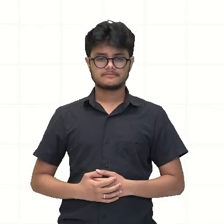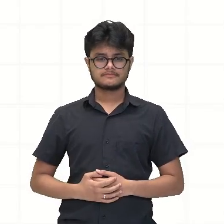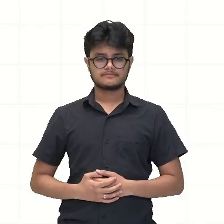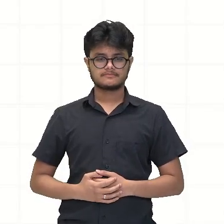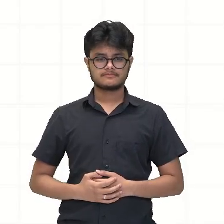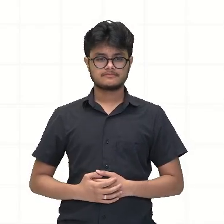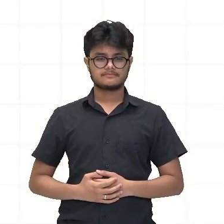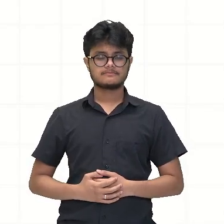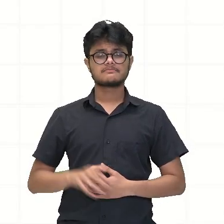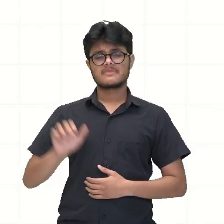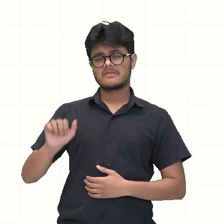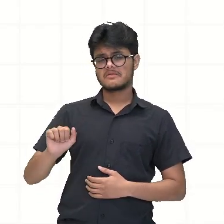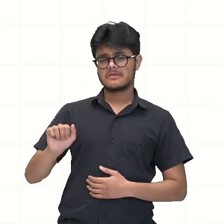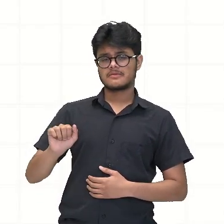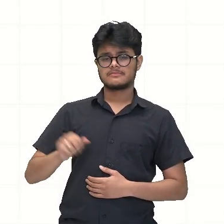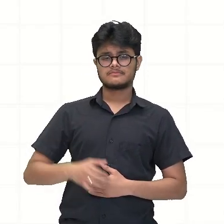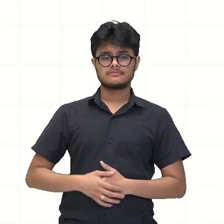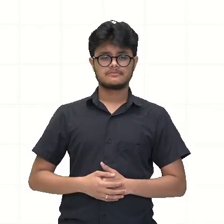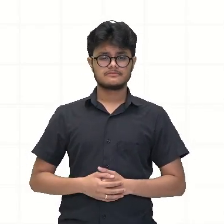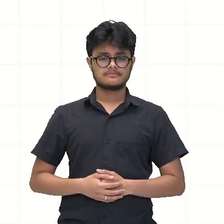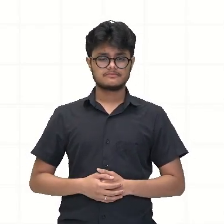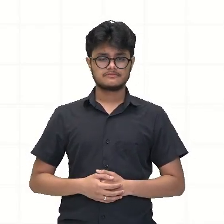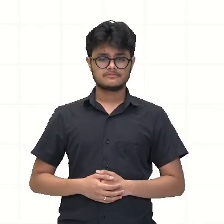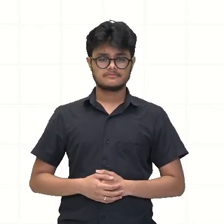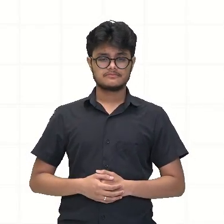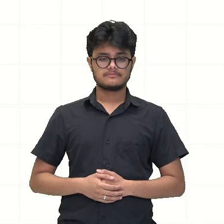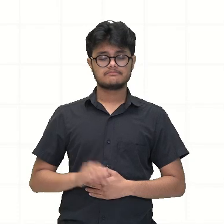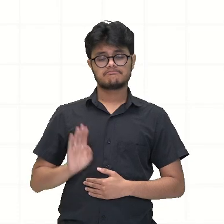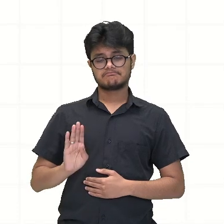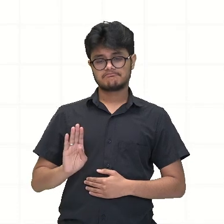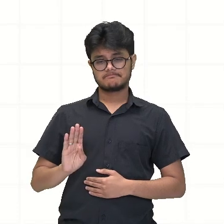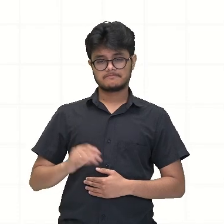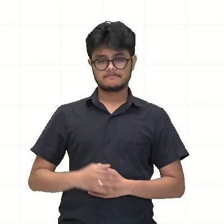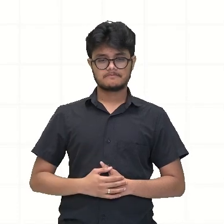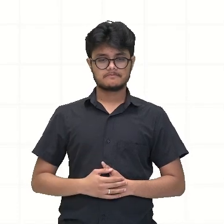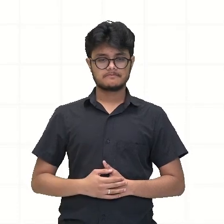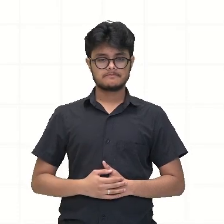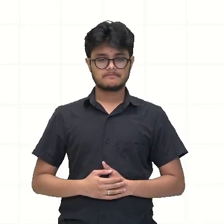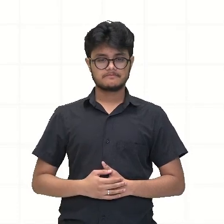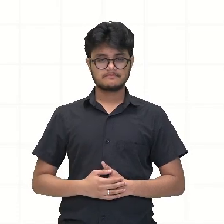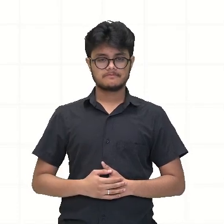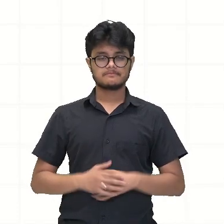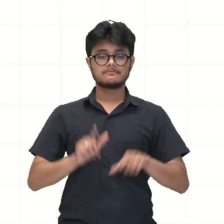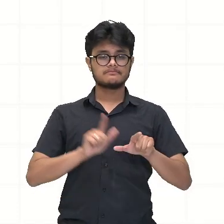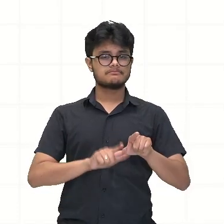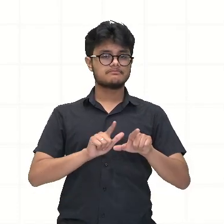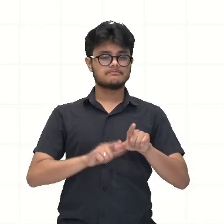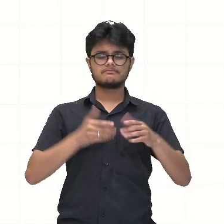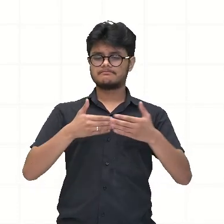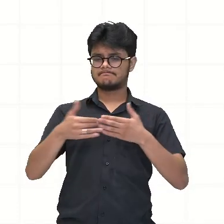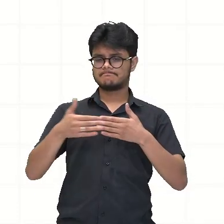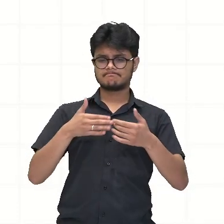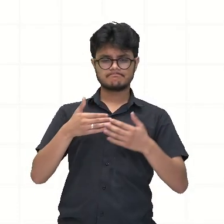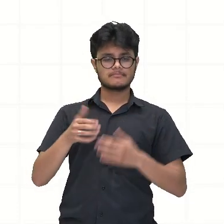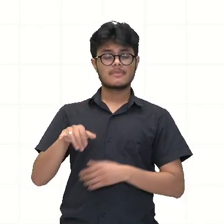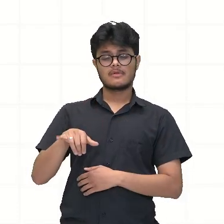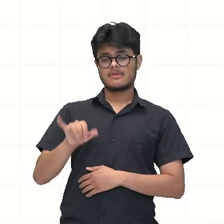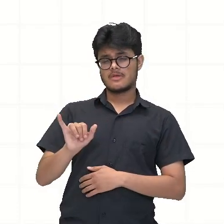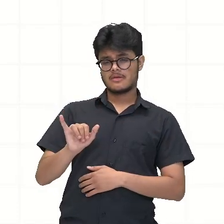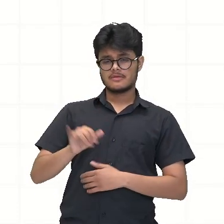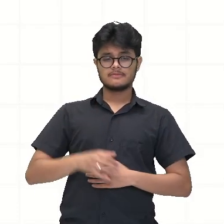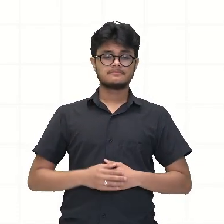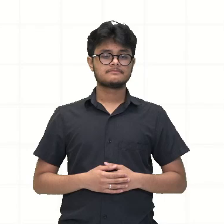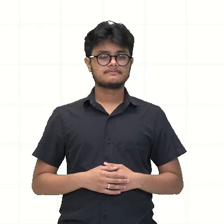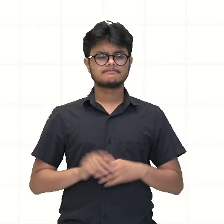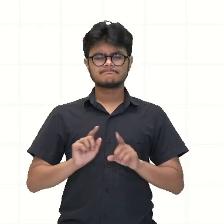poderia chamar de A, eu poderia chamar de B, enfim, posso chamar de Y, né? Mas